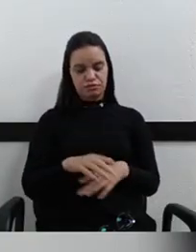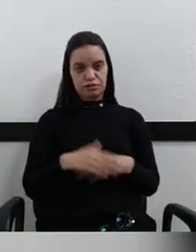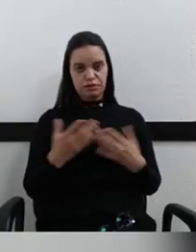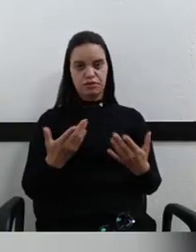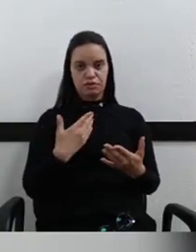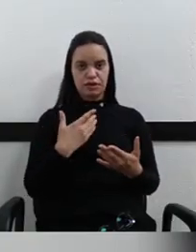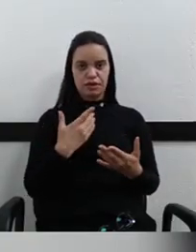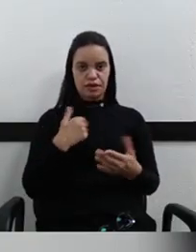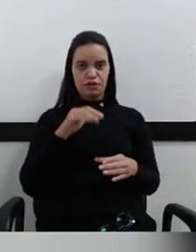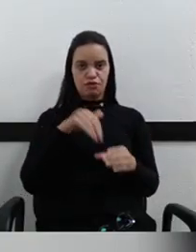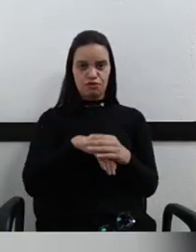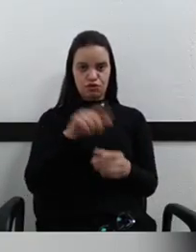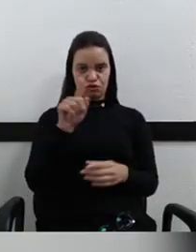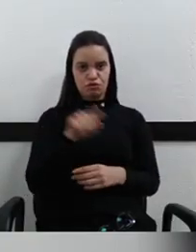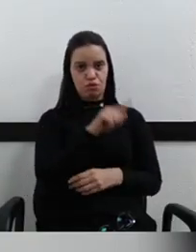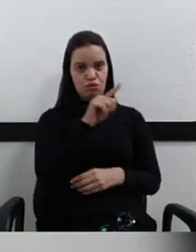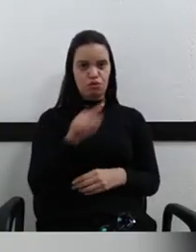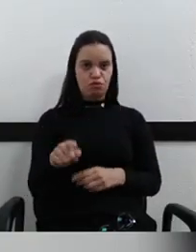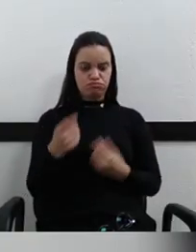voto contra a propositura.